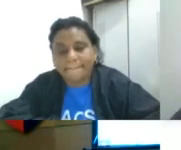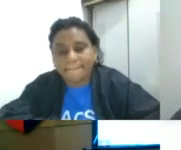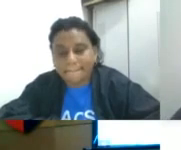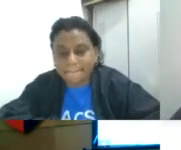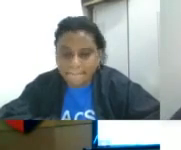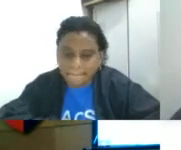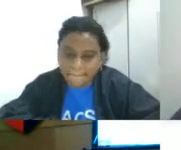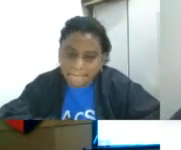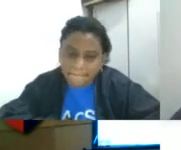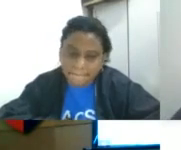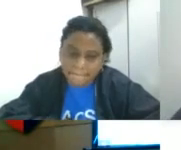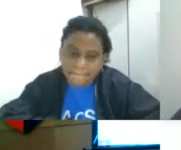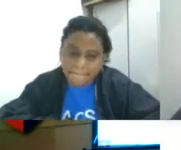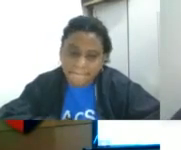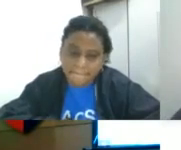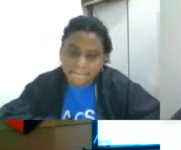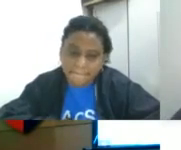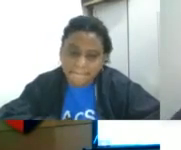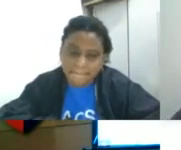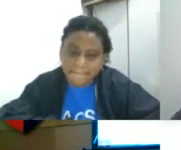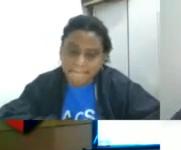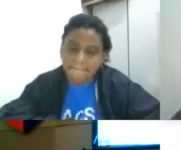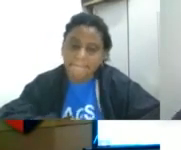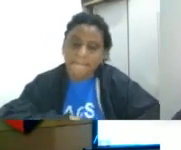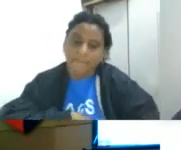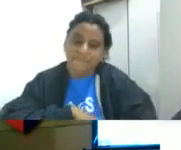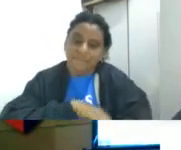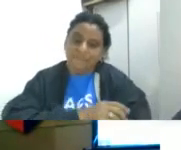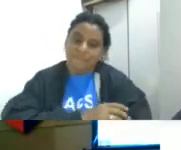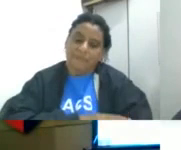Como vocês sabem, a tuberculose é uma doença infectocontagiosa.